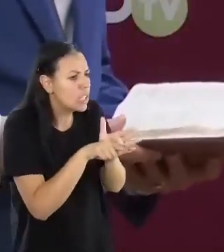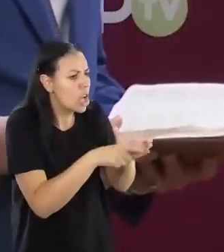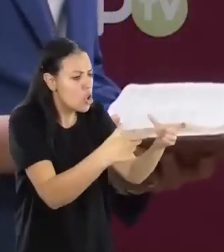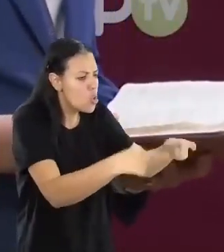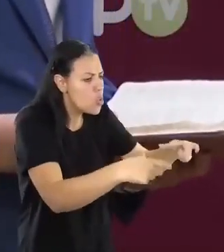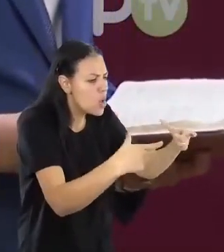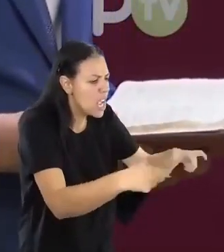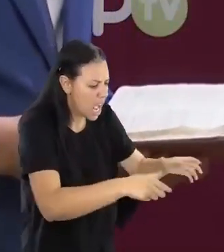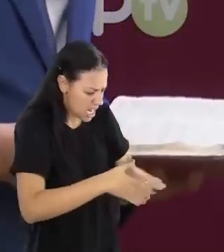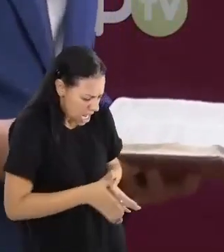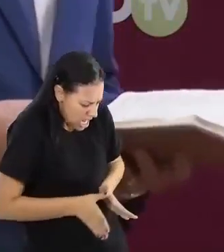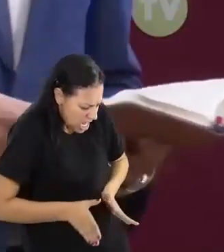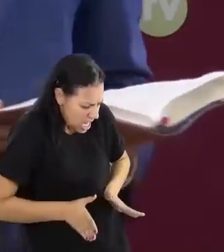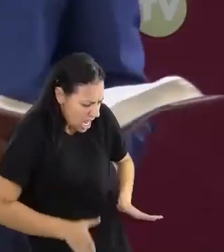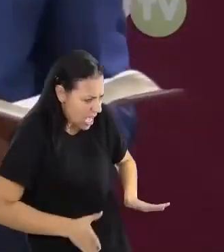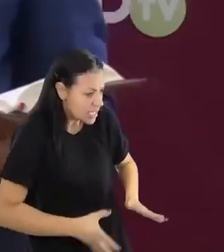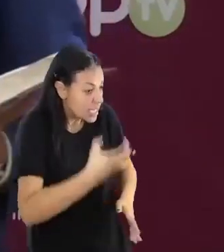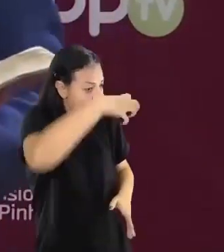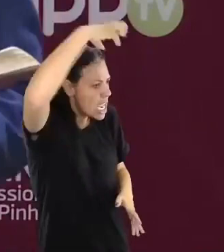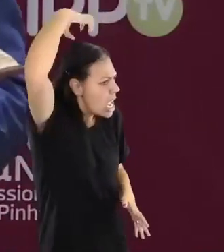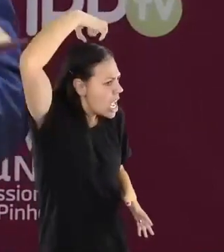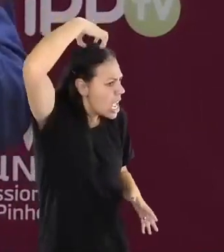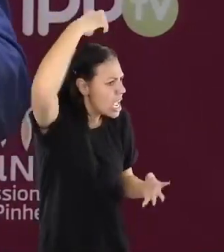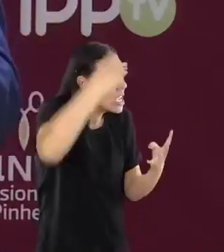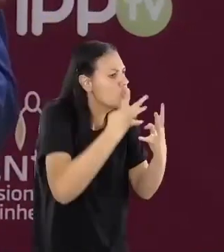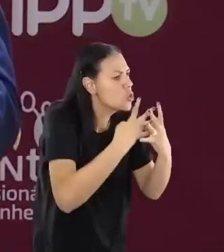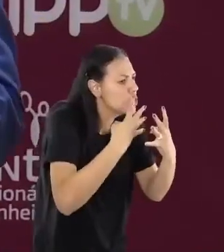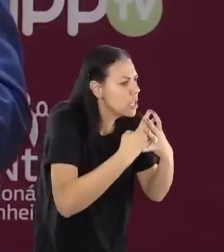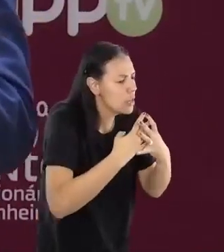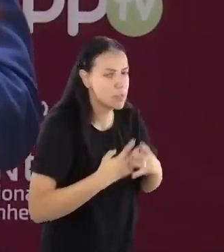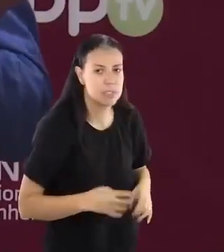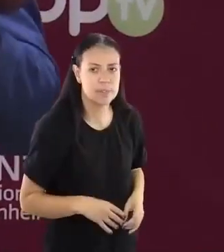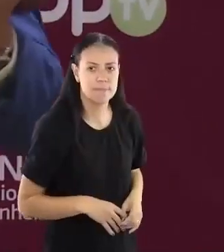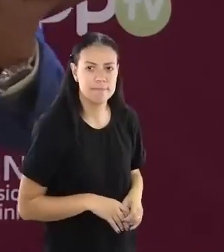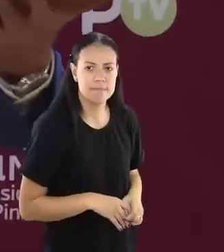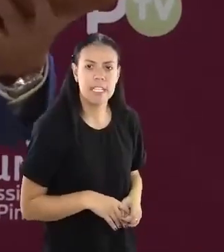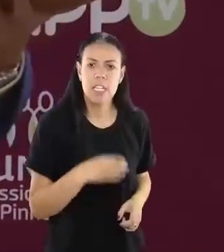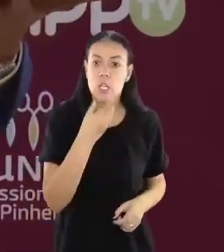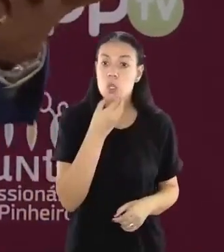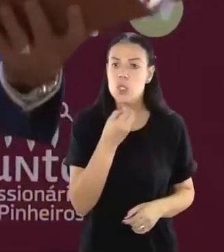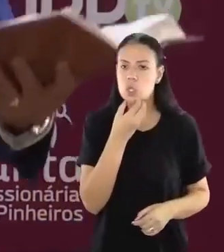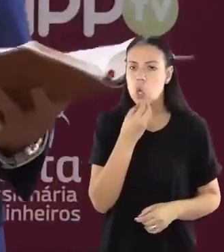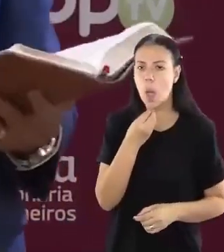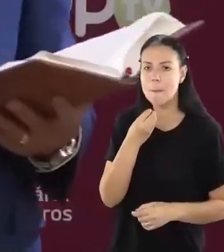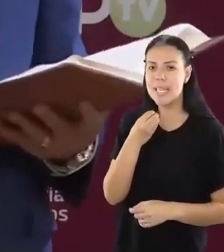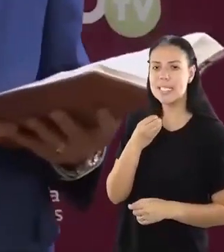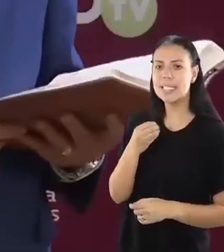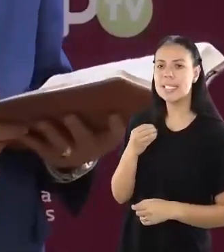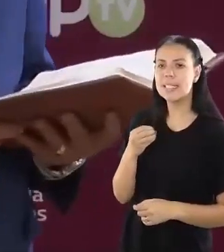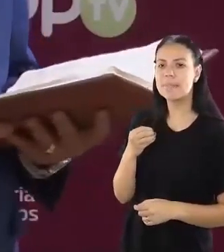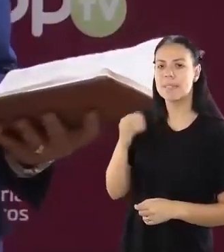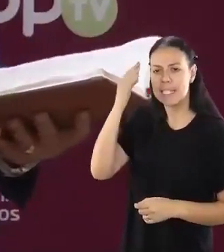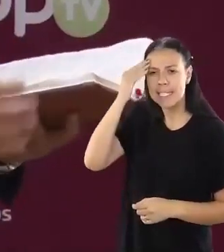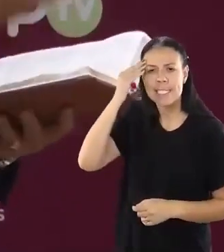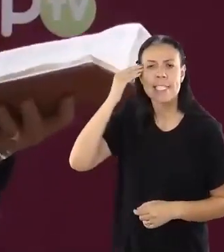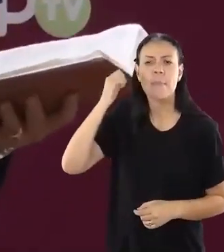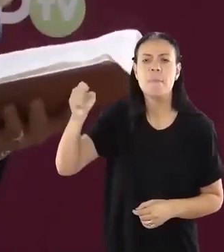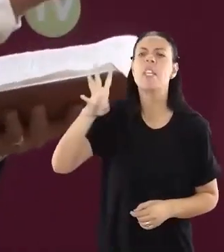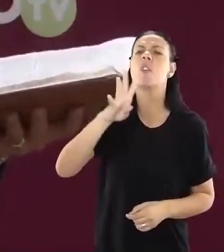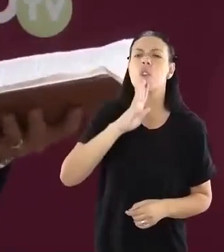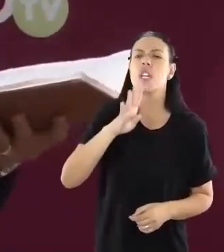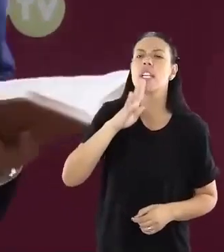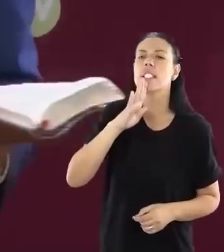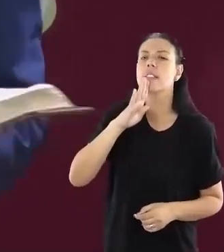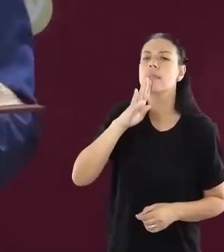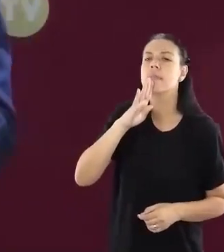judeus. E os principais sacerdotes, escribas, doutores da lei, peritos no conhecimento das escrituras, dizem com